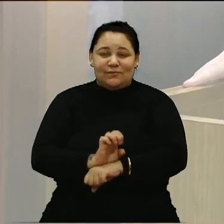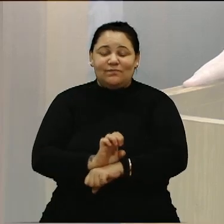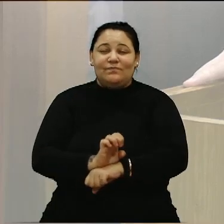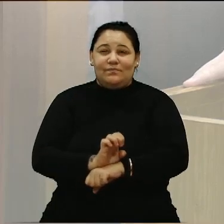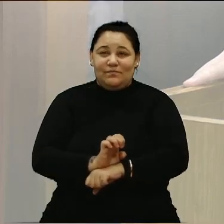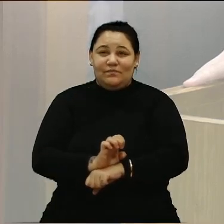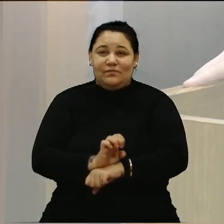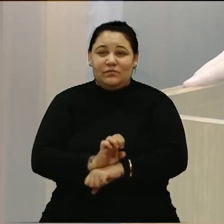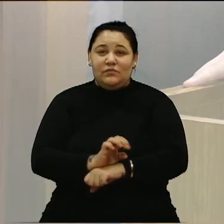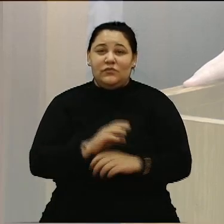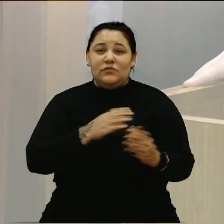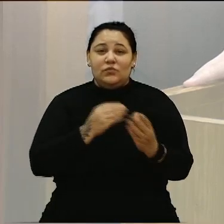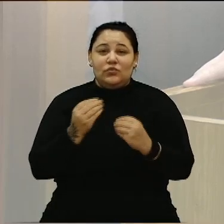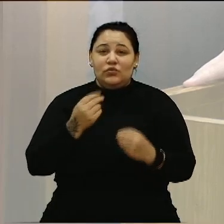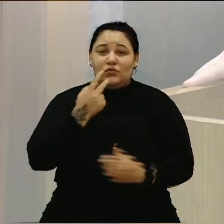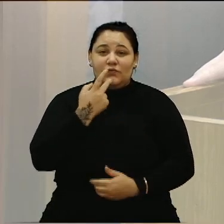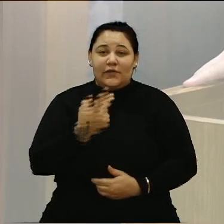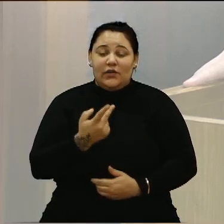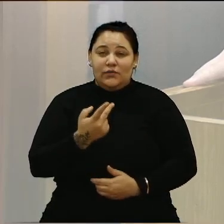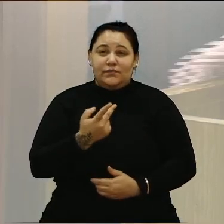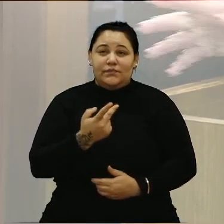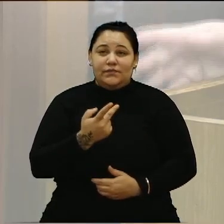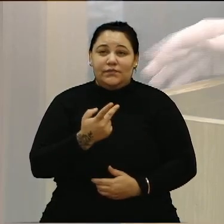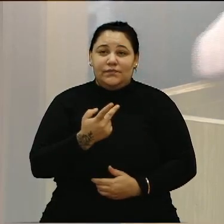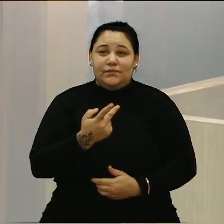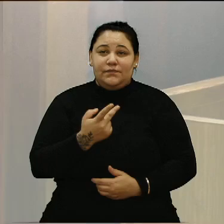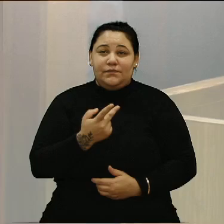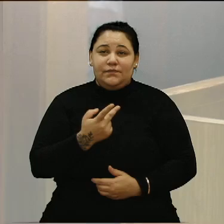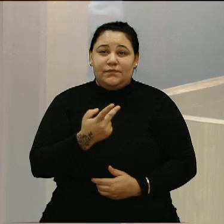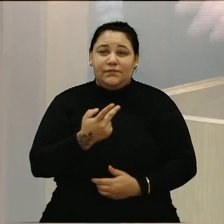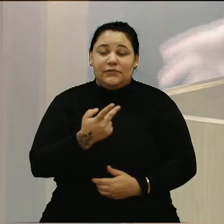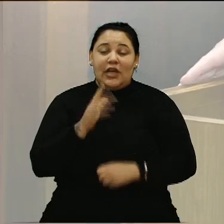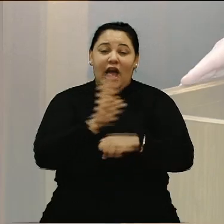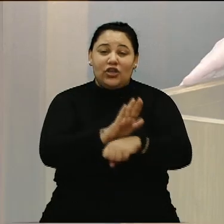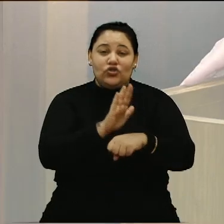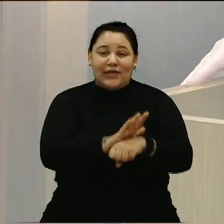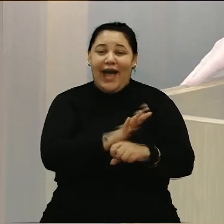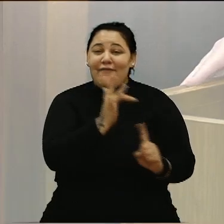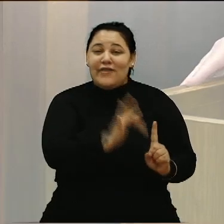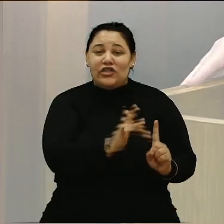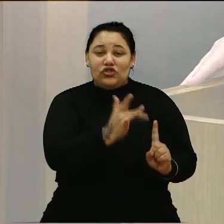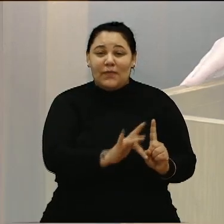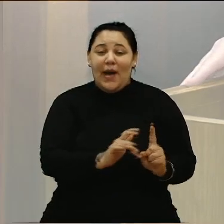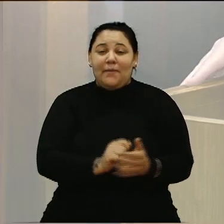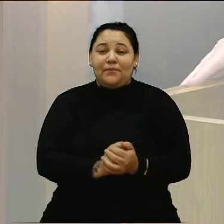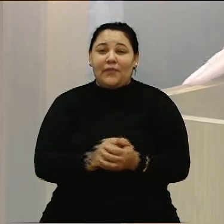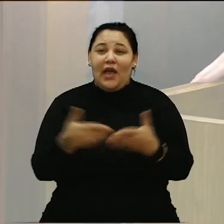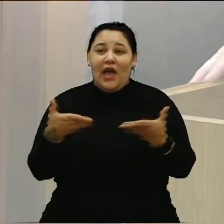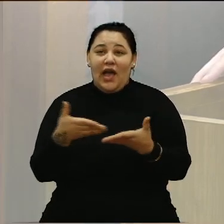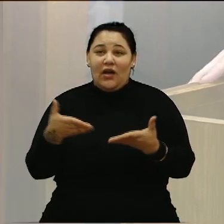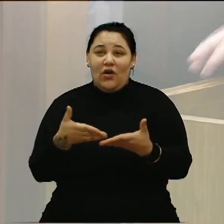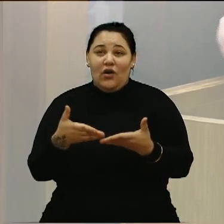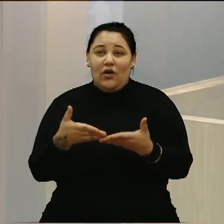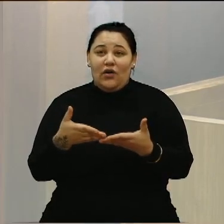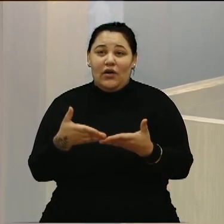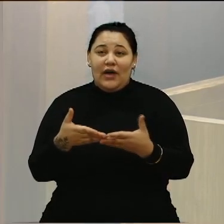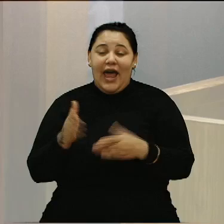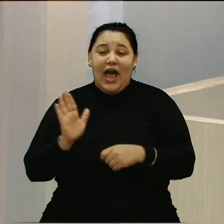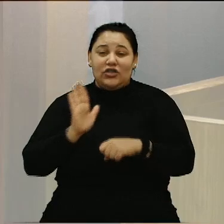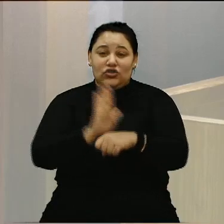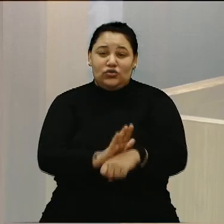muito se falou, né, em socorrer as vítimas, agora o socorro financeiro às